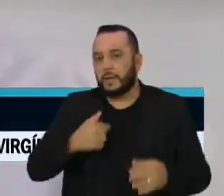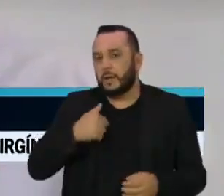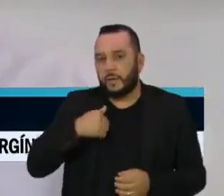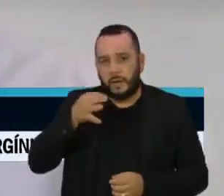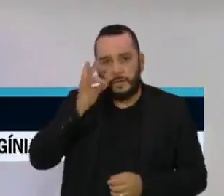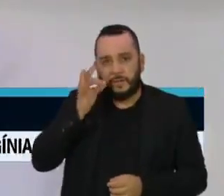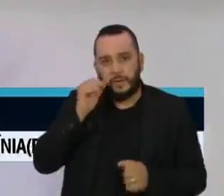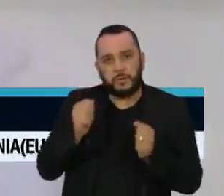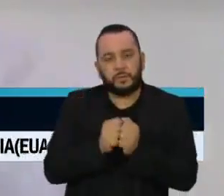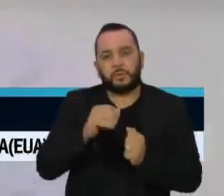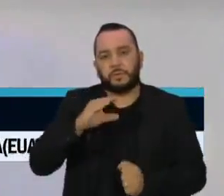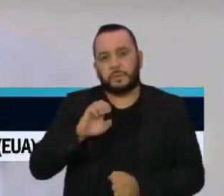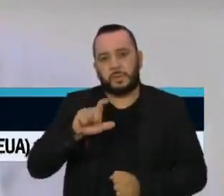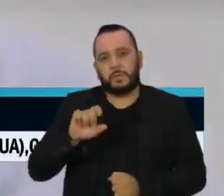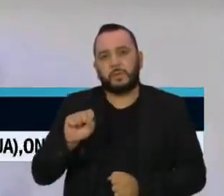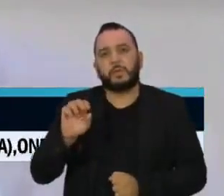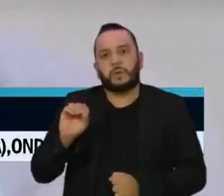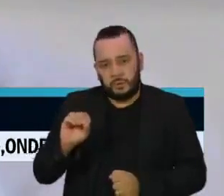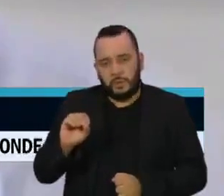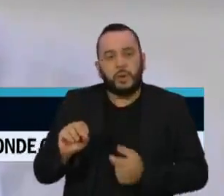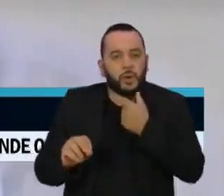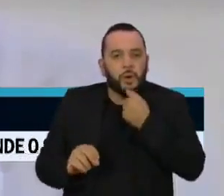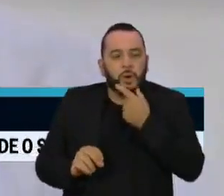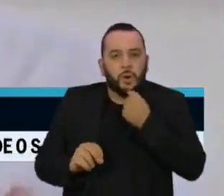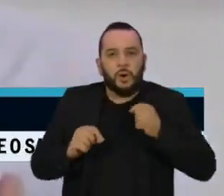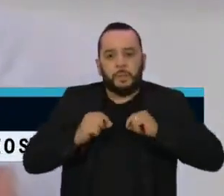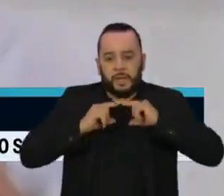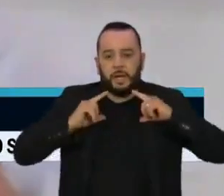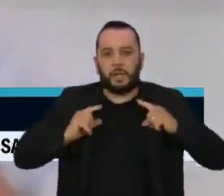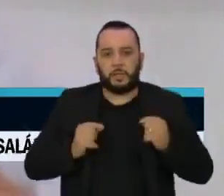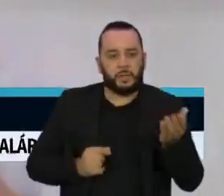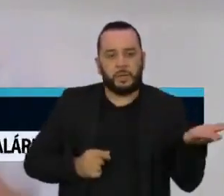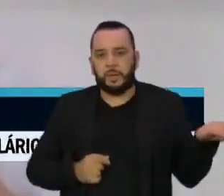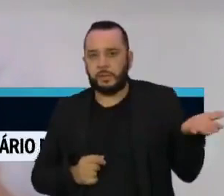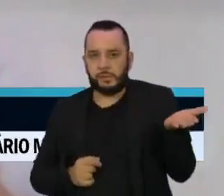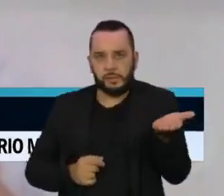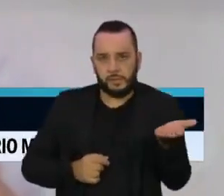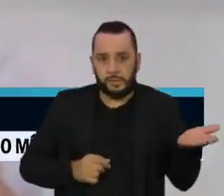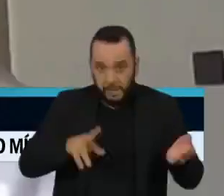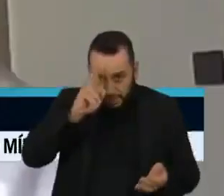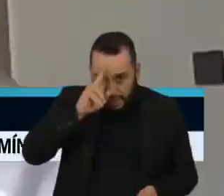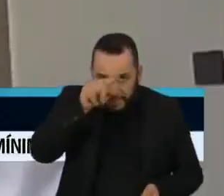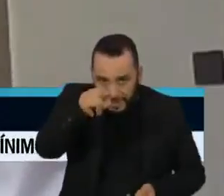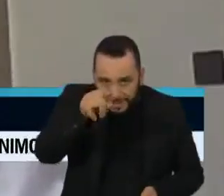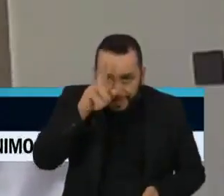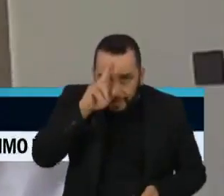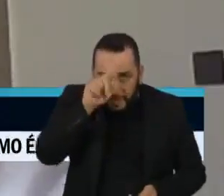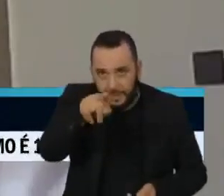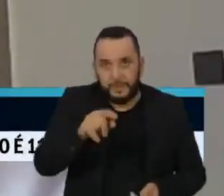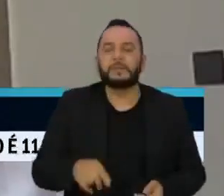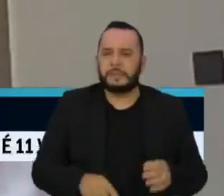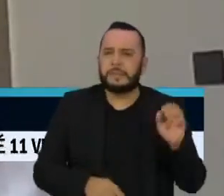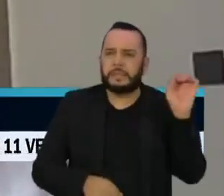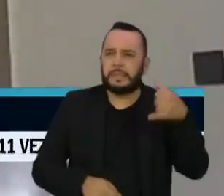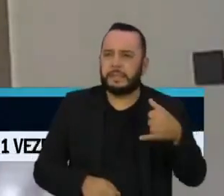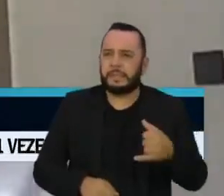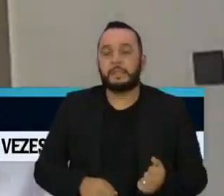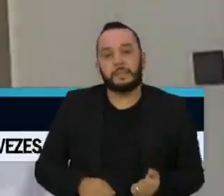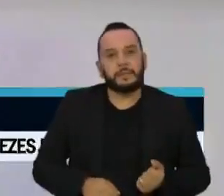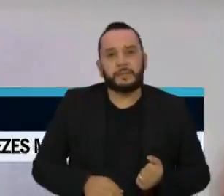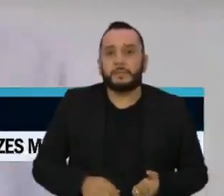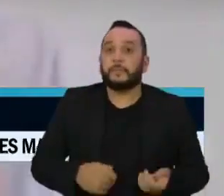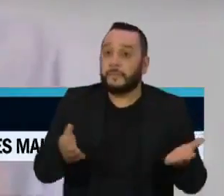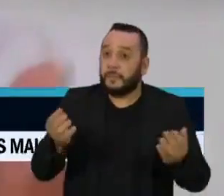o Celso Amorim. O garçom que nos atendia, você lembra, Celso? Lembro, claro. Olha, que coisa